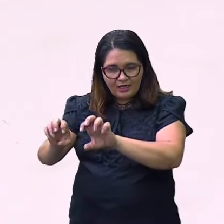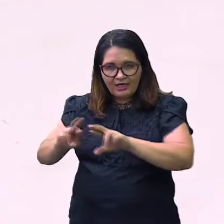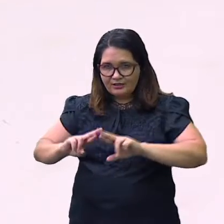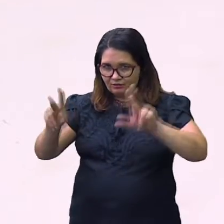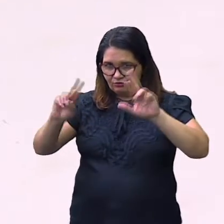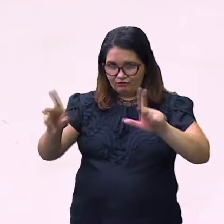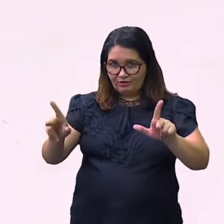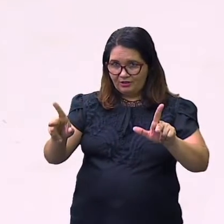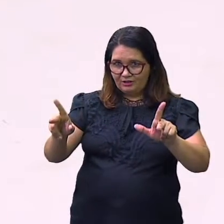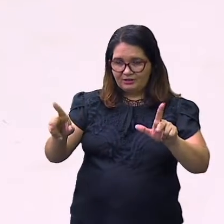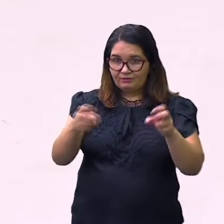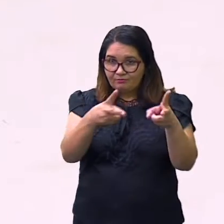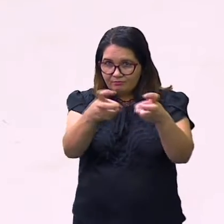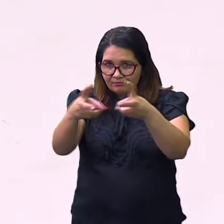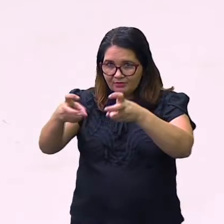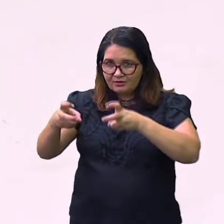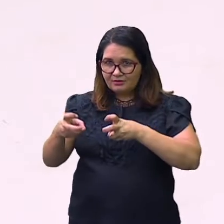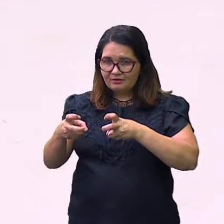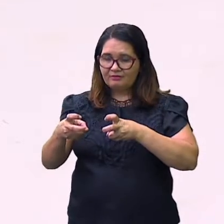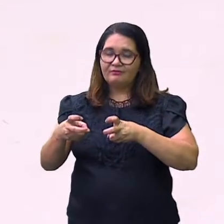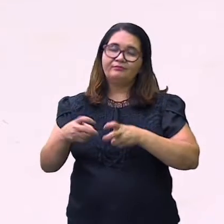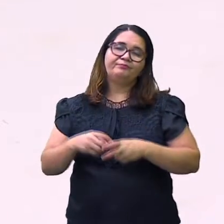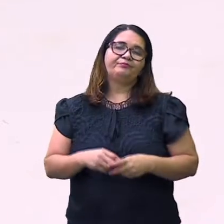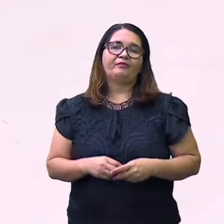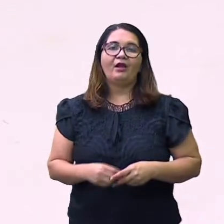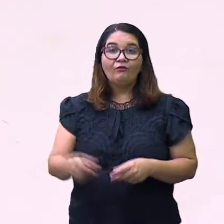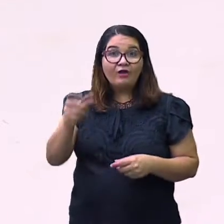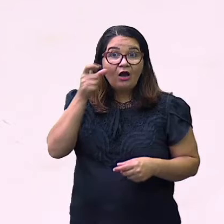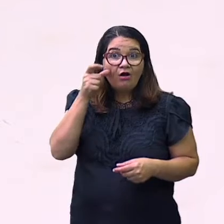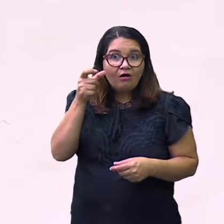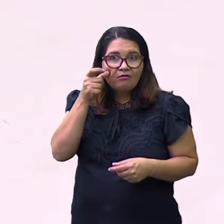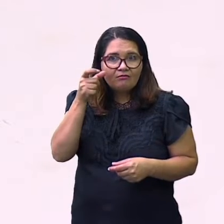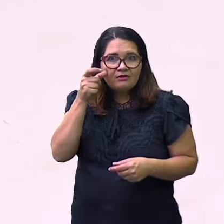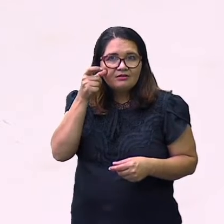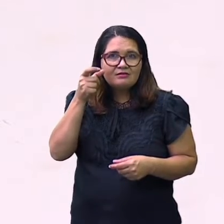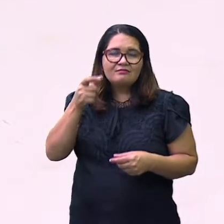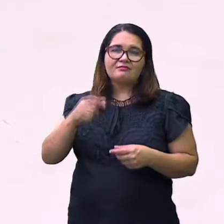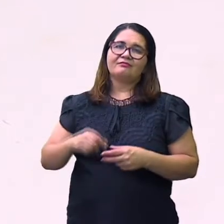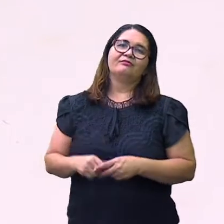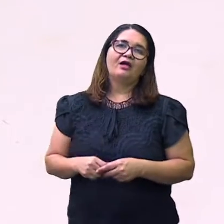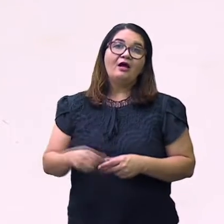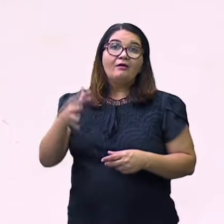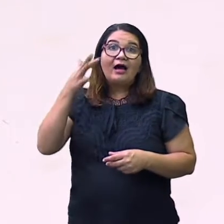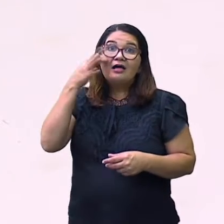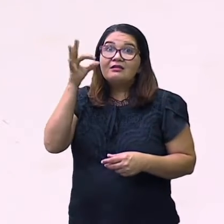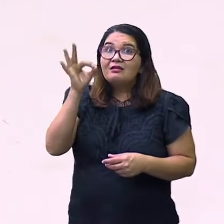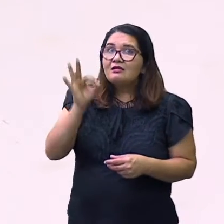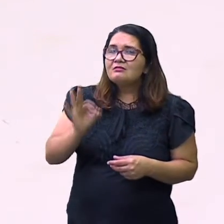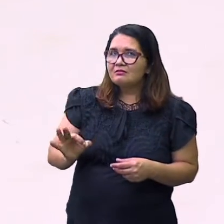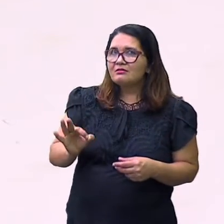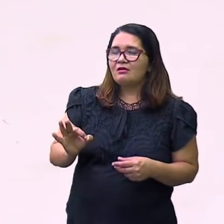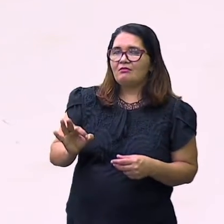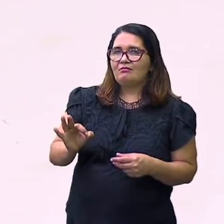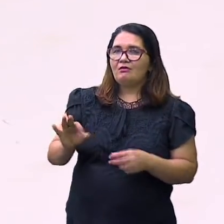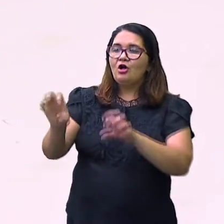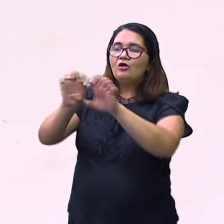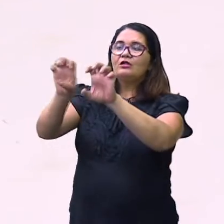Vamos ficar atento, hein? Procurar fazer com calma, prestando atenção